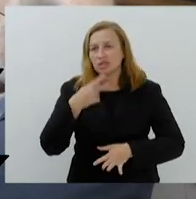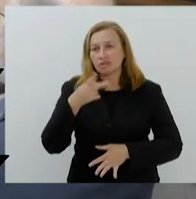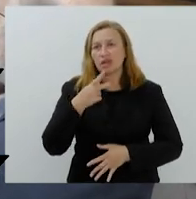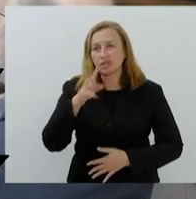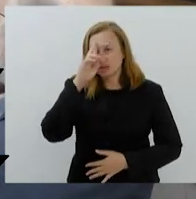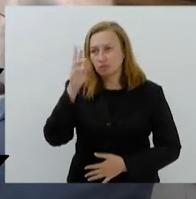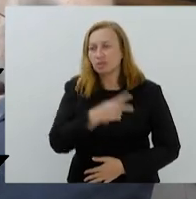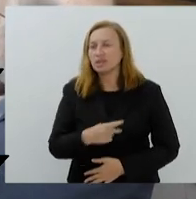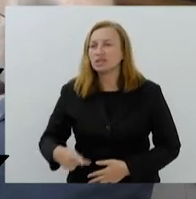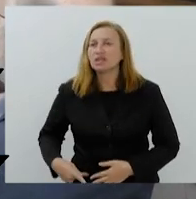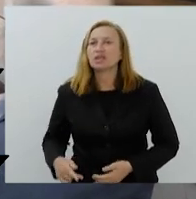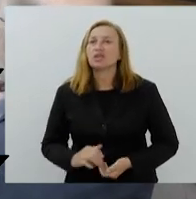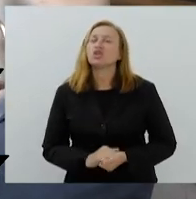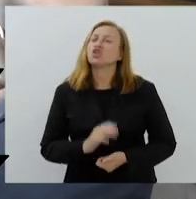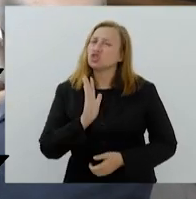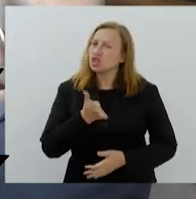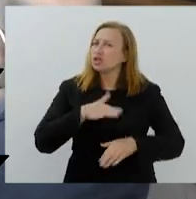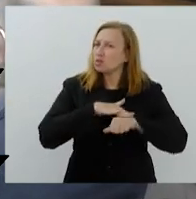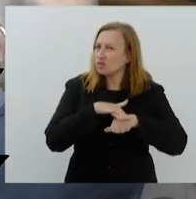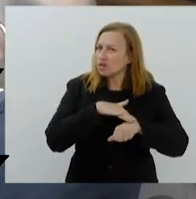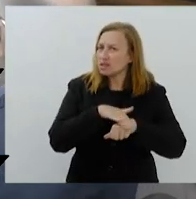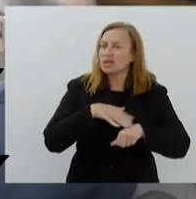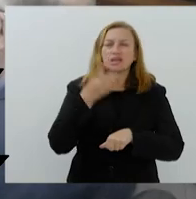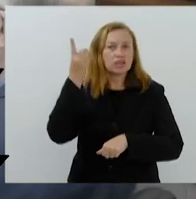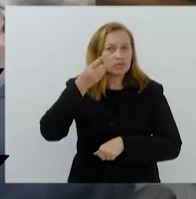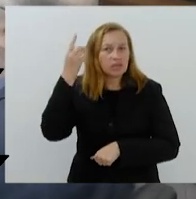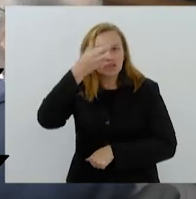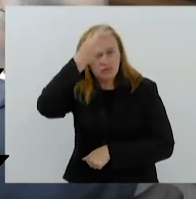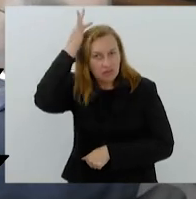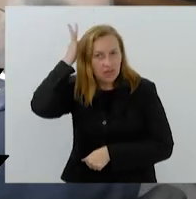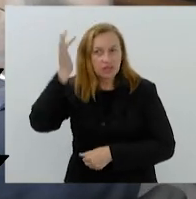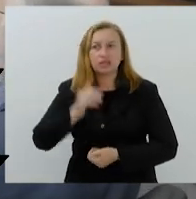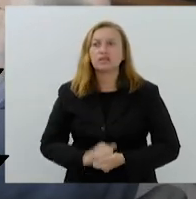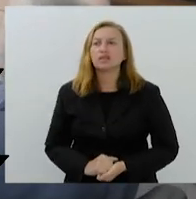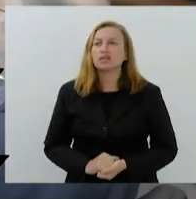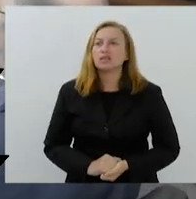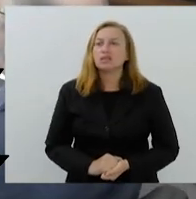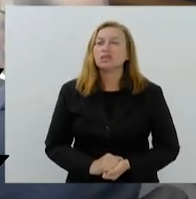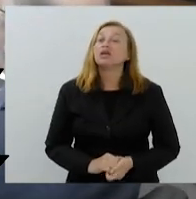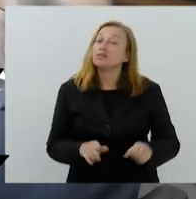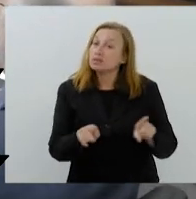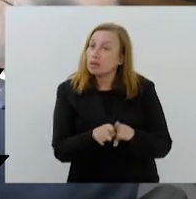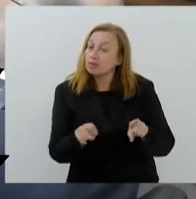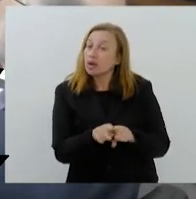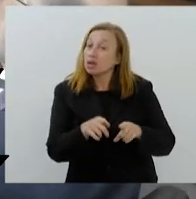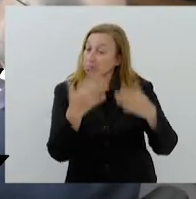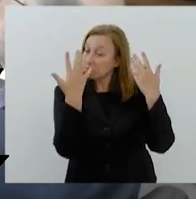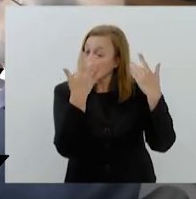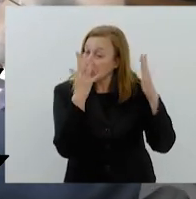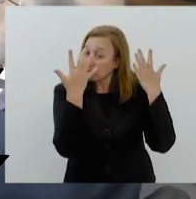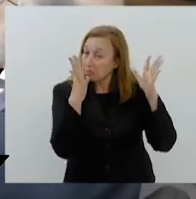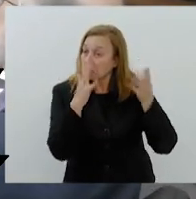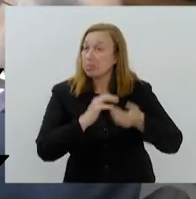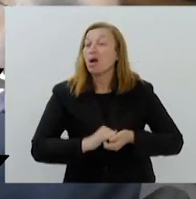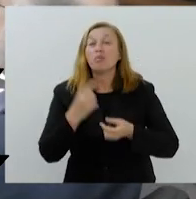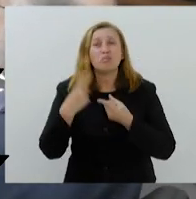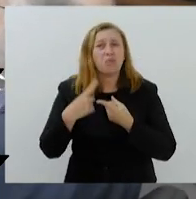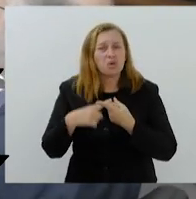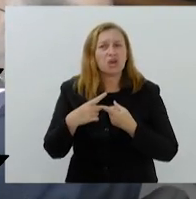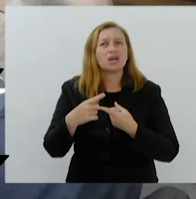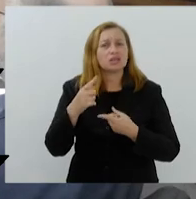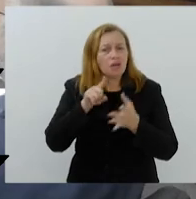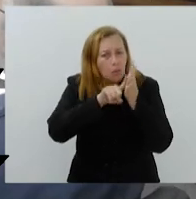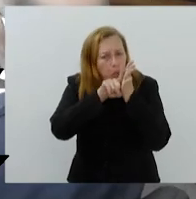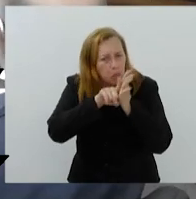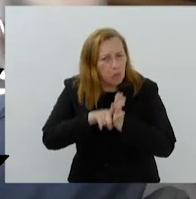Presidente, eu já tinha conversado com o deputado Fred Pacheco, também estou aplaudindo, porque a gente tem que